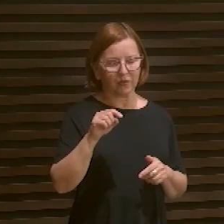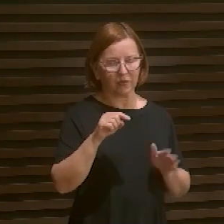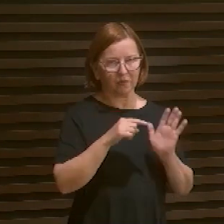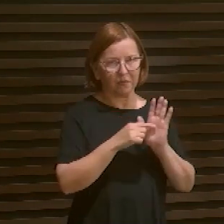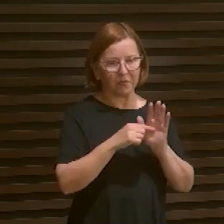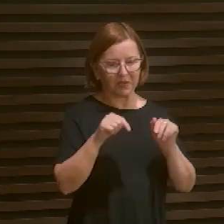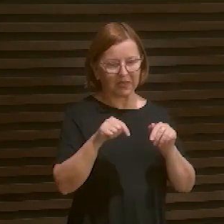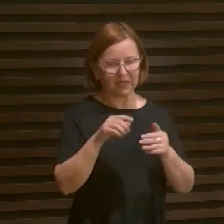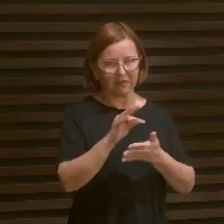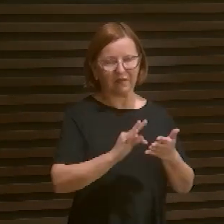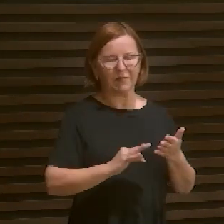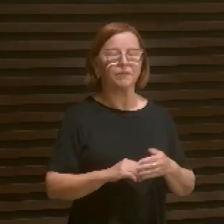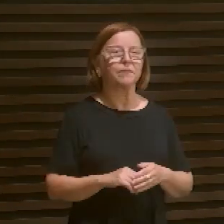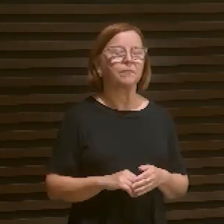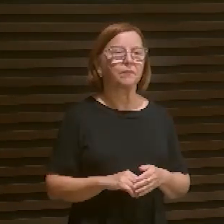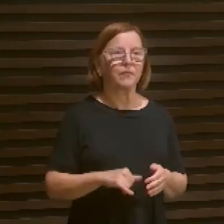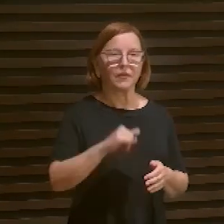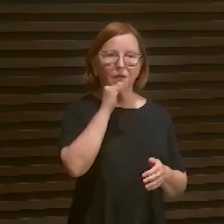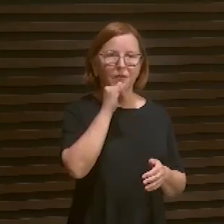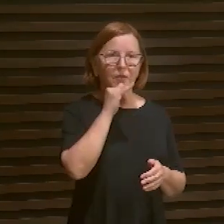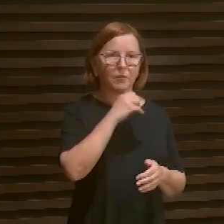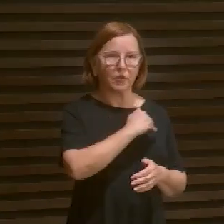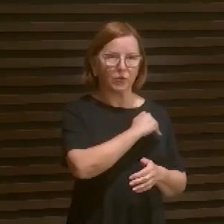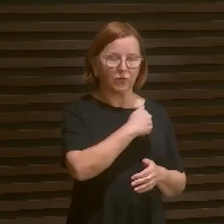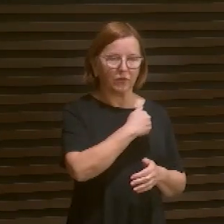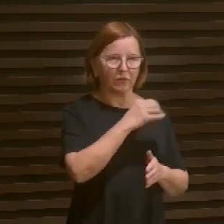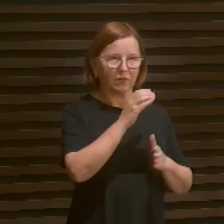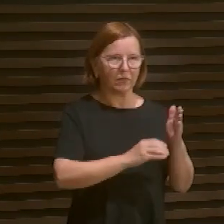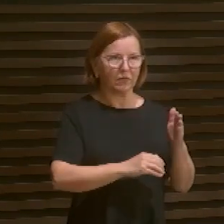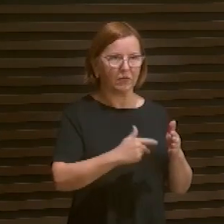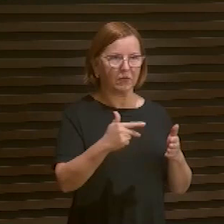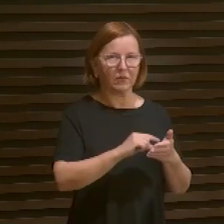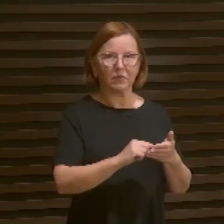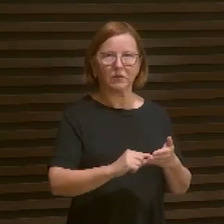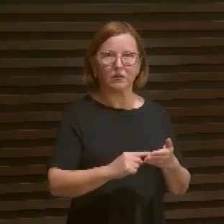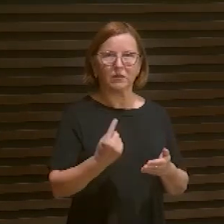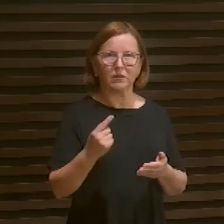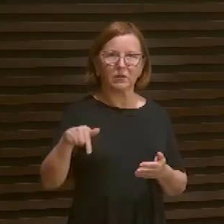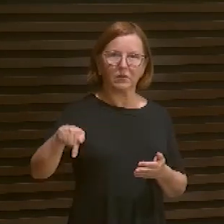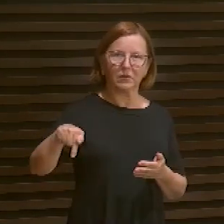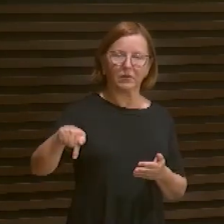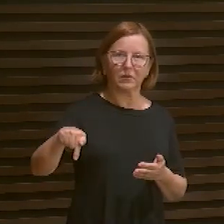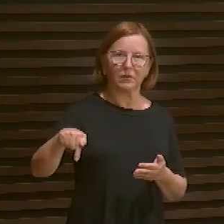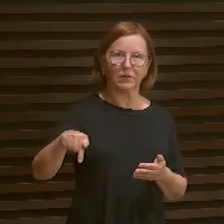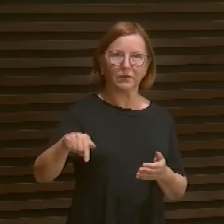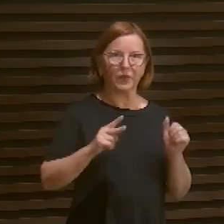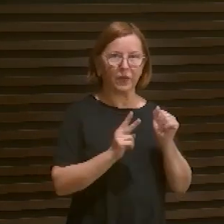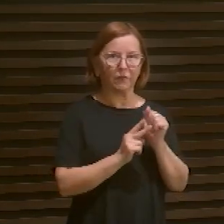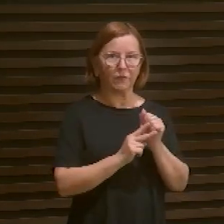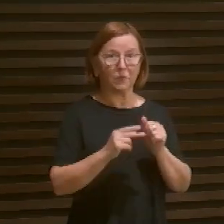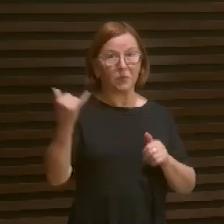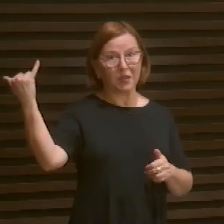em João capítulo 3, verso 17, João 3, 17, o verbo